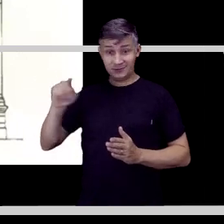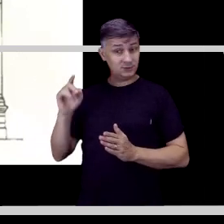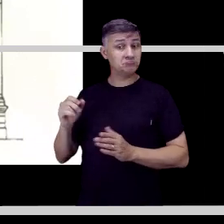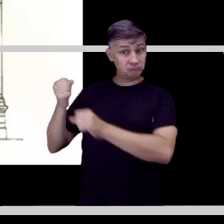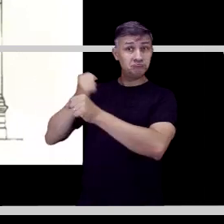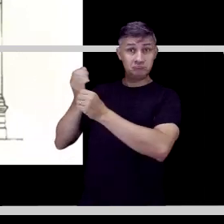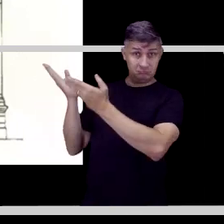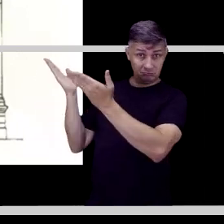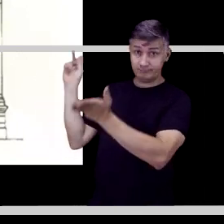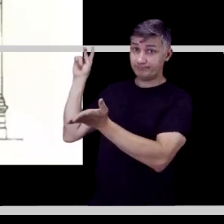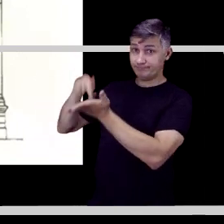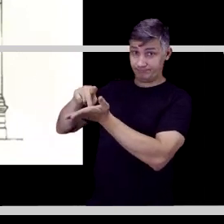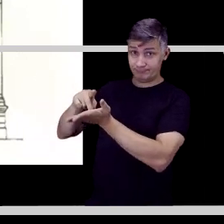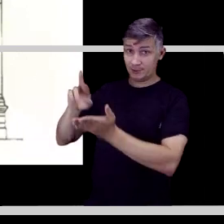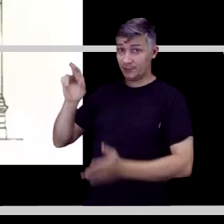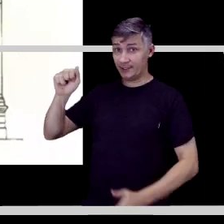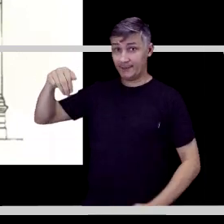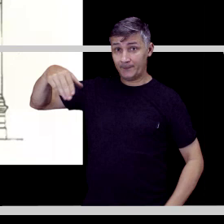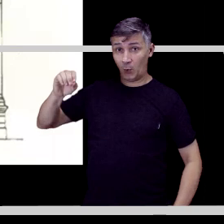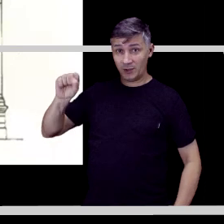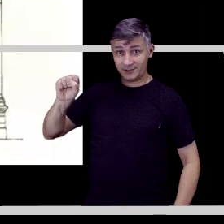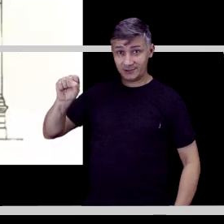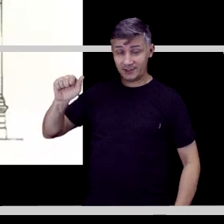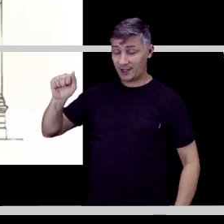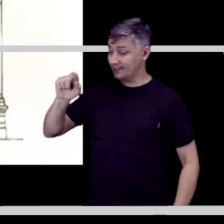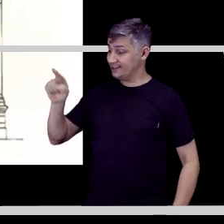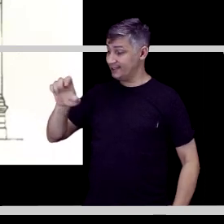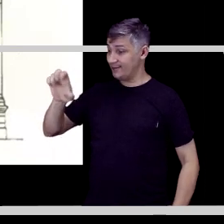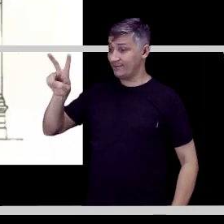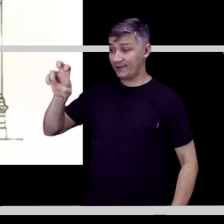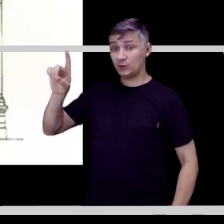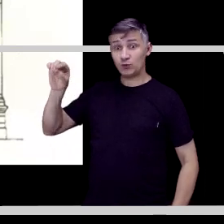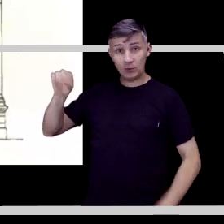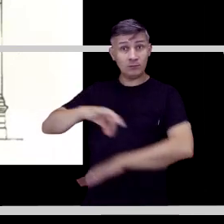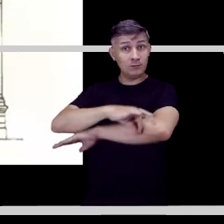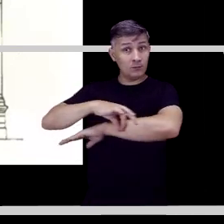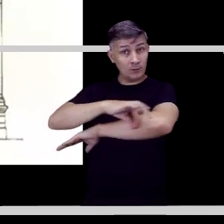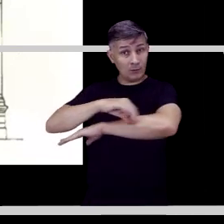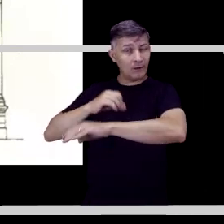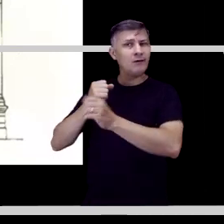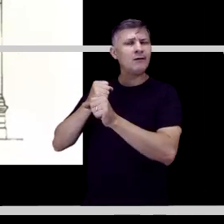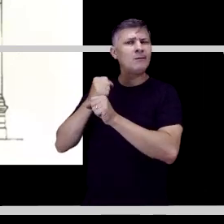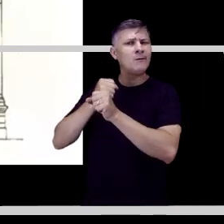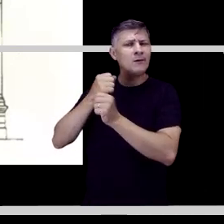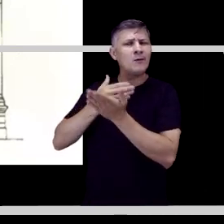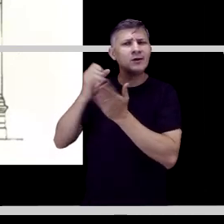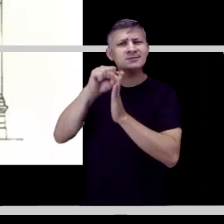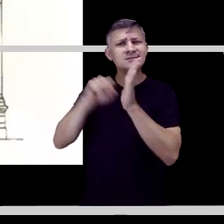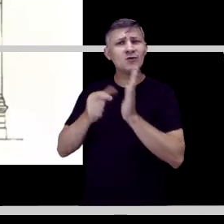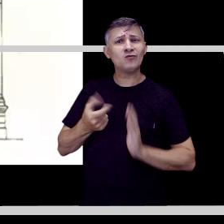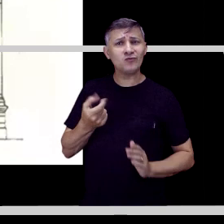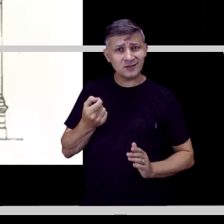projetado originalmente pelo Ramos de Azevedo, né, no início do século XX, para ser o Liceu